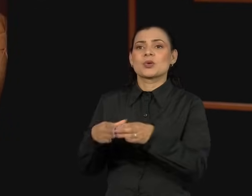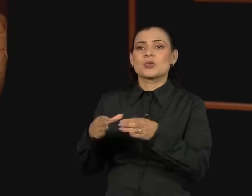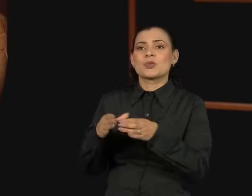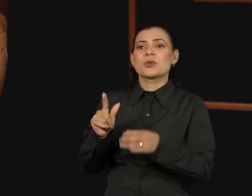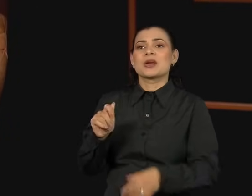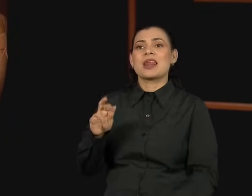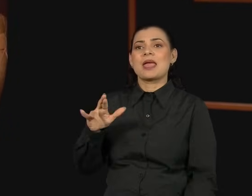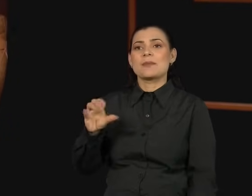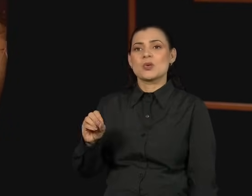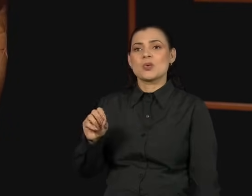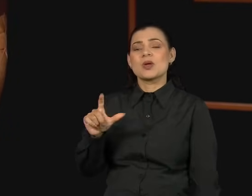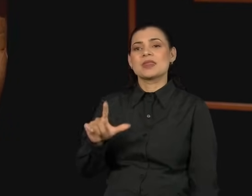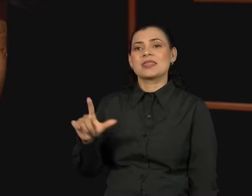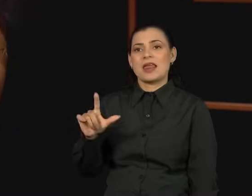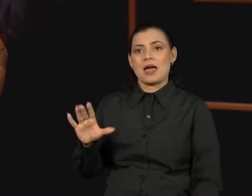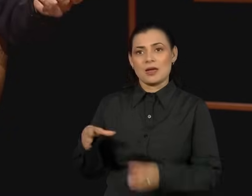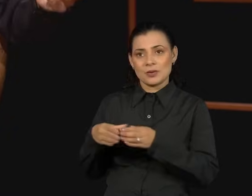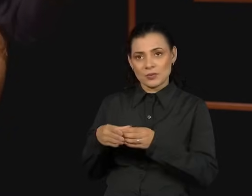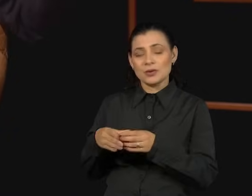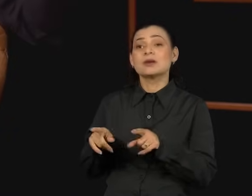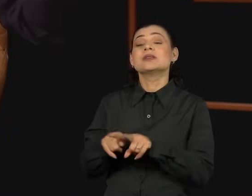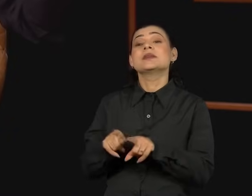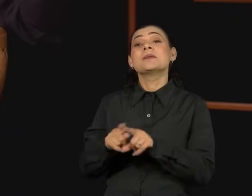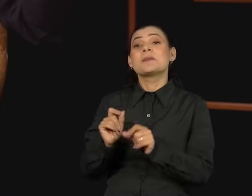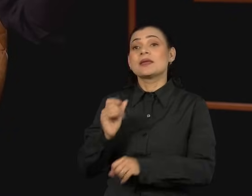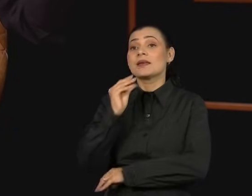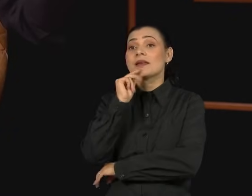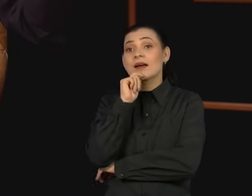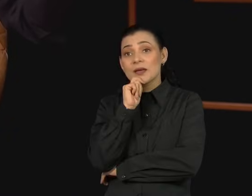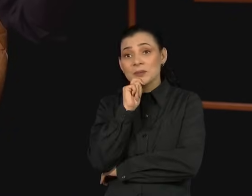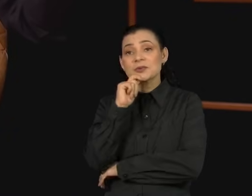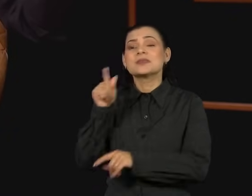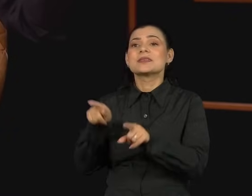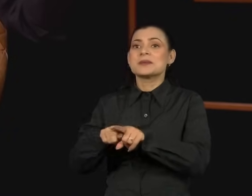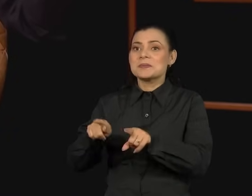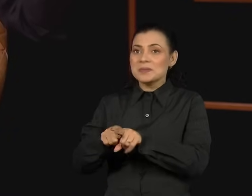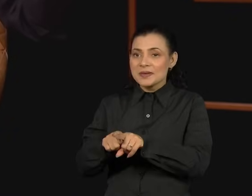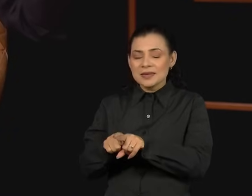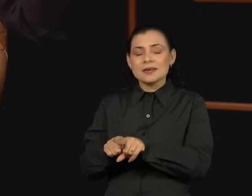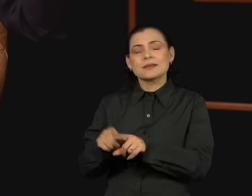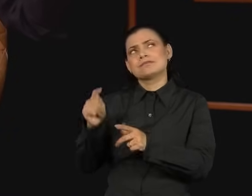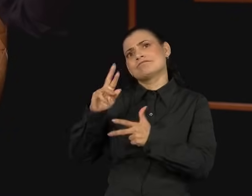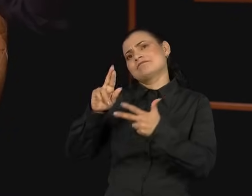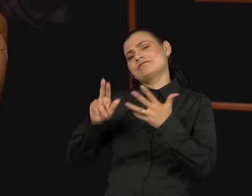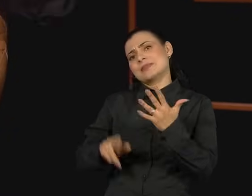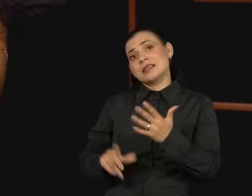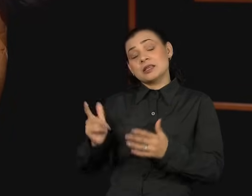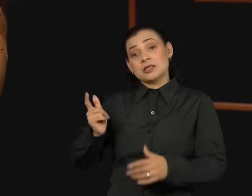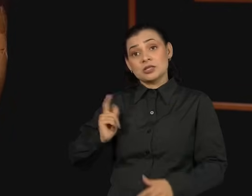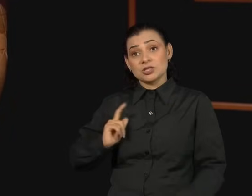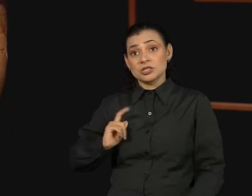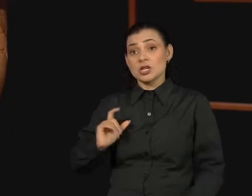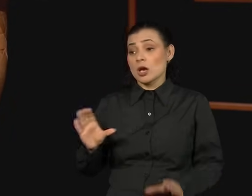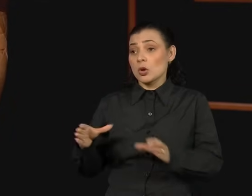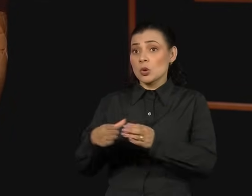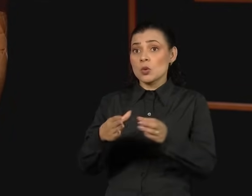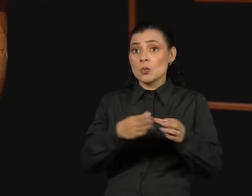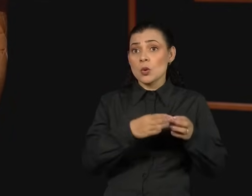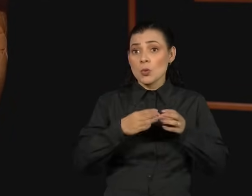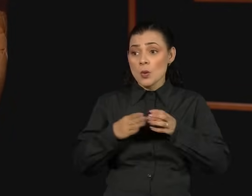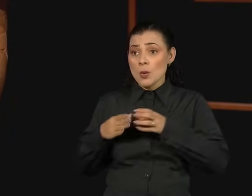literário, Carlos Drummond de Andrade, né, em que havia grupos jograis